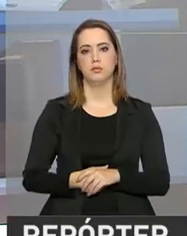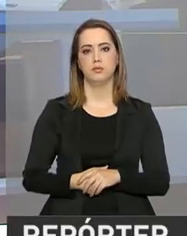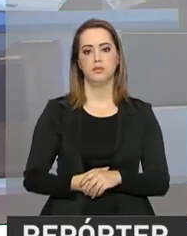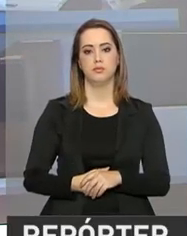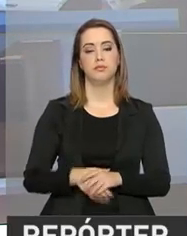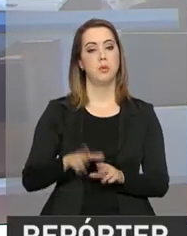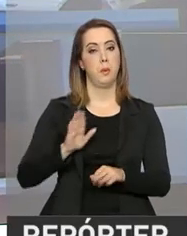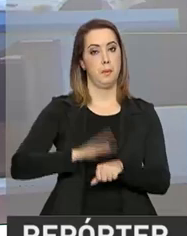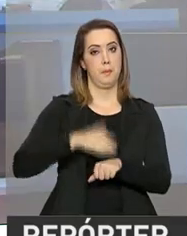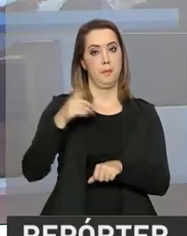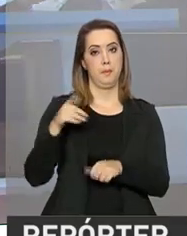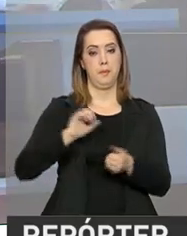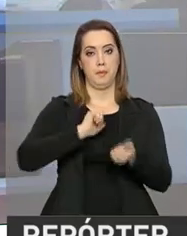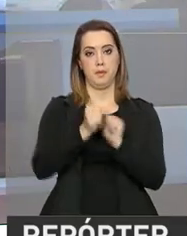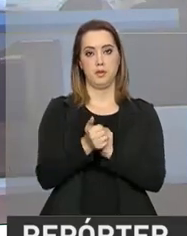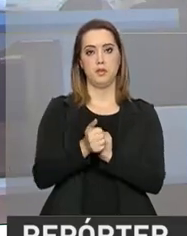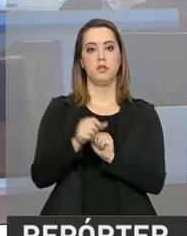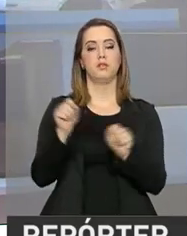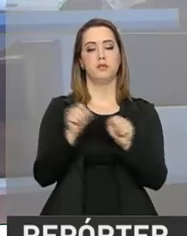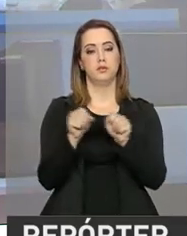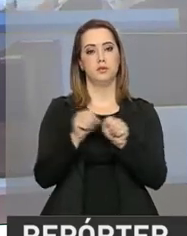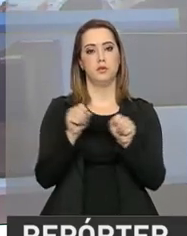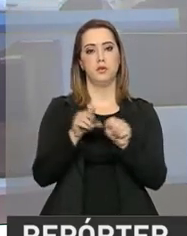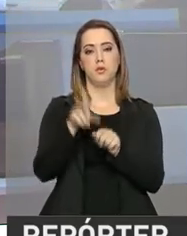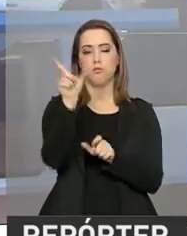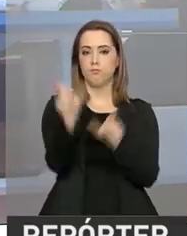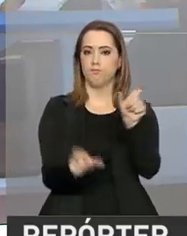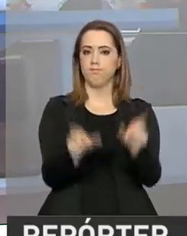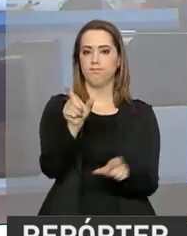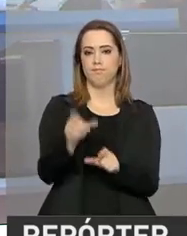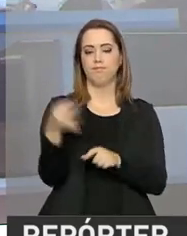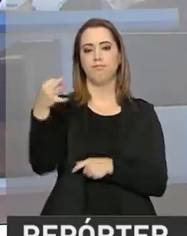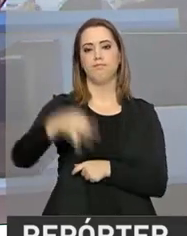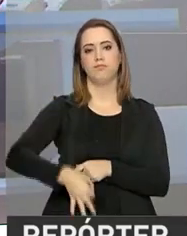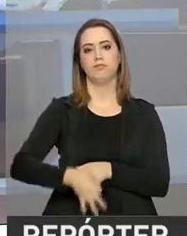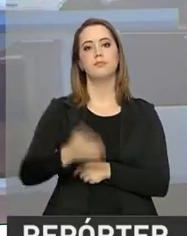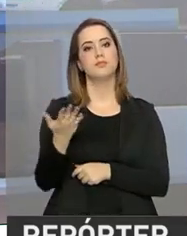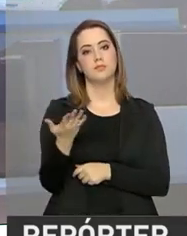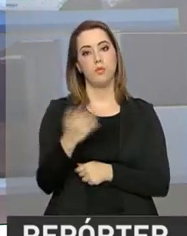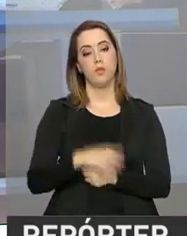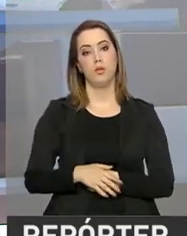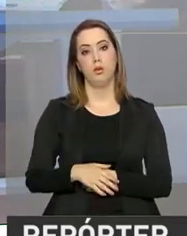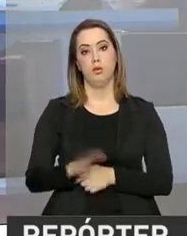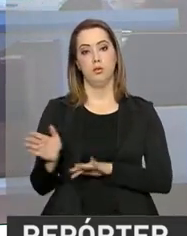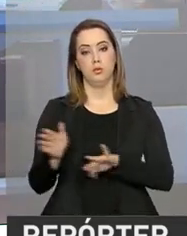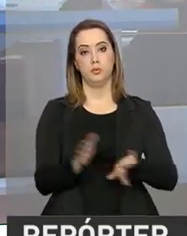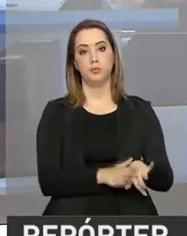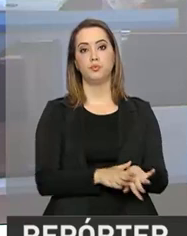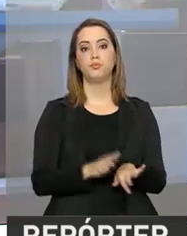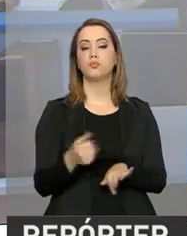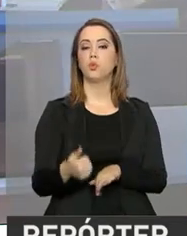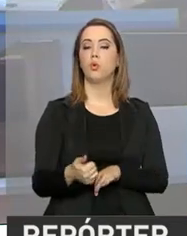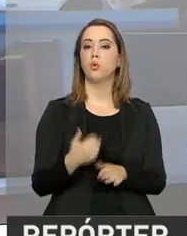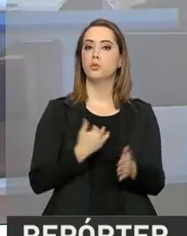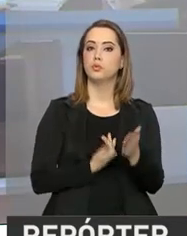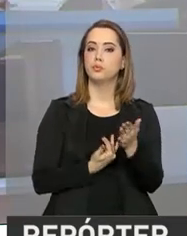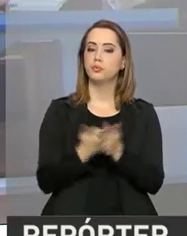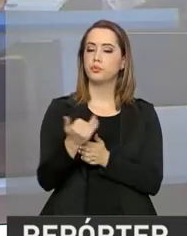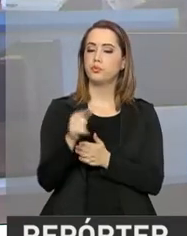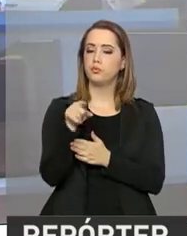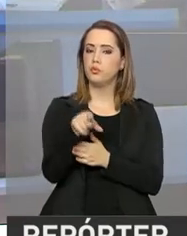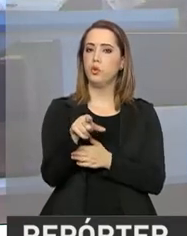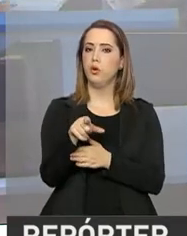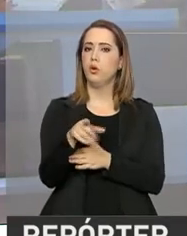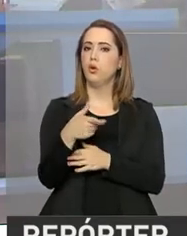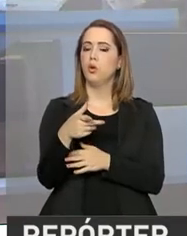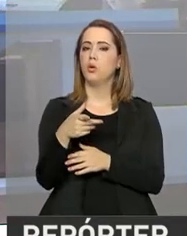Mais que atletas, o programa forma cidadãos. Começaram os testes em humanos da primeira vacina brasileira contra a dengue. Os detalhes